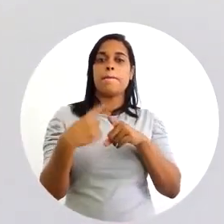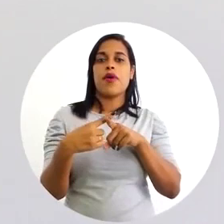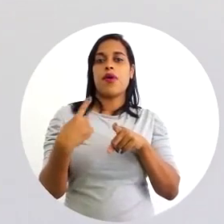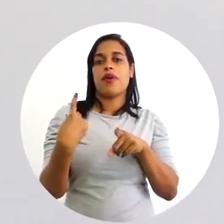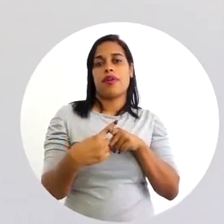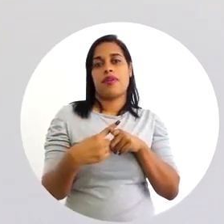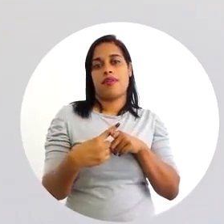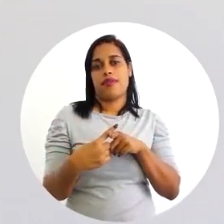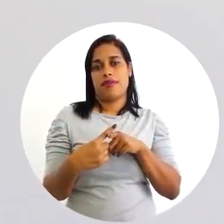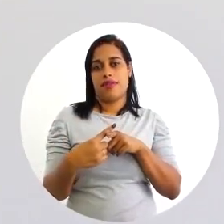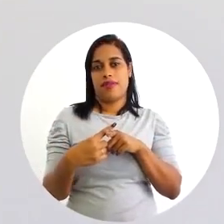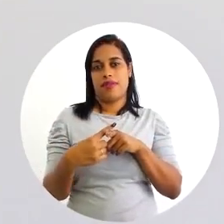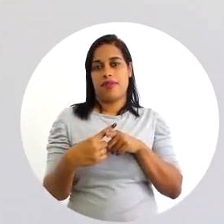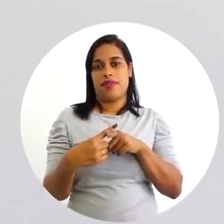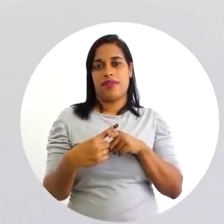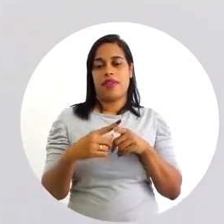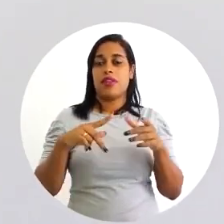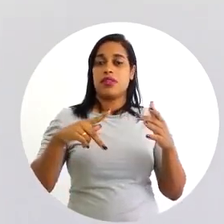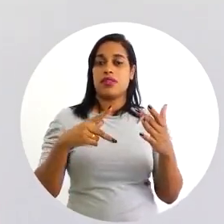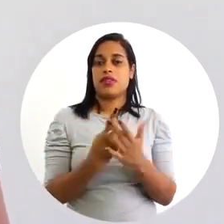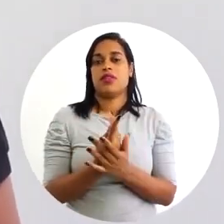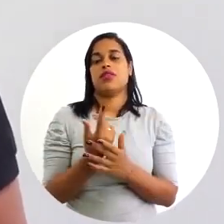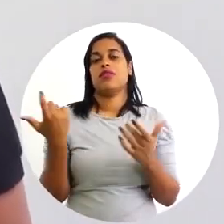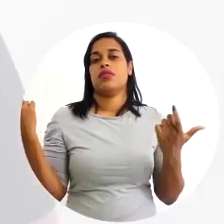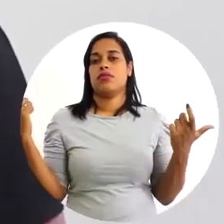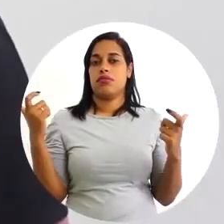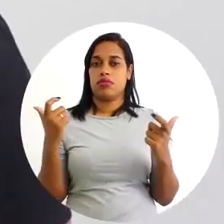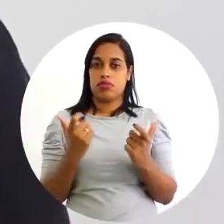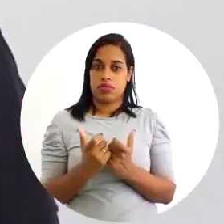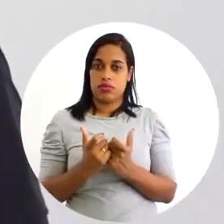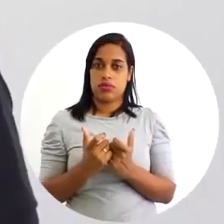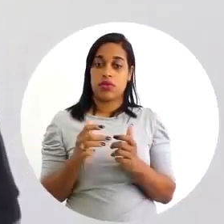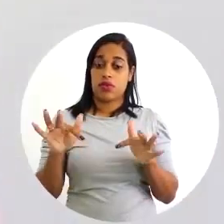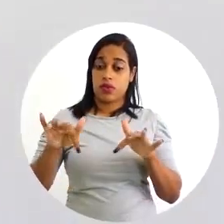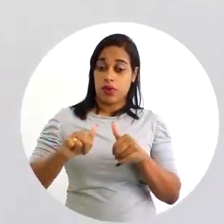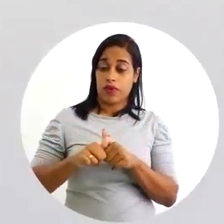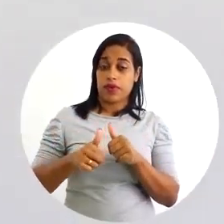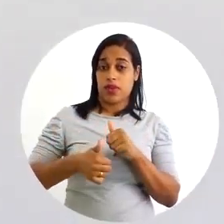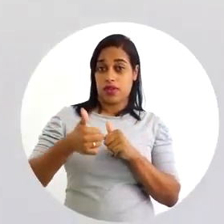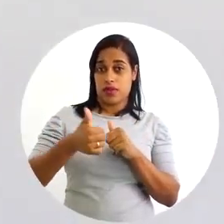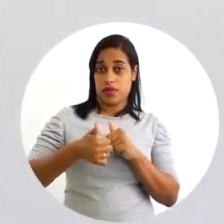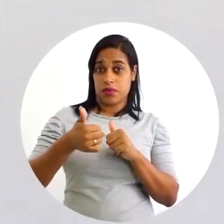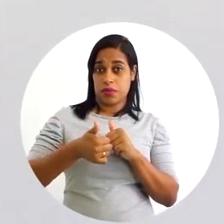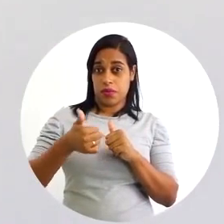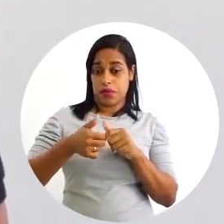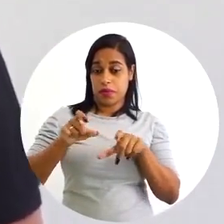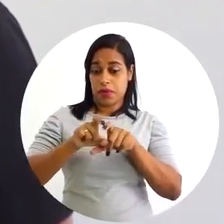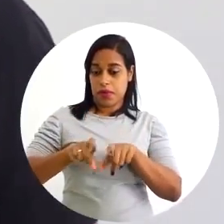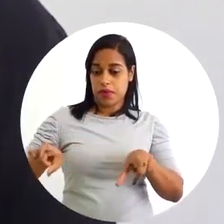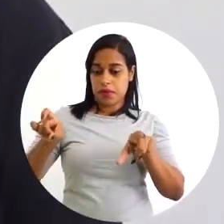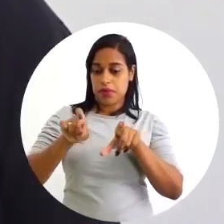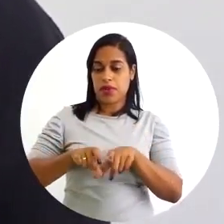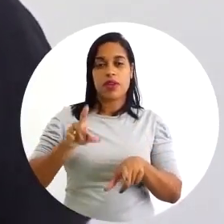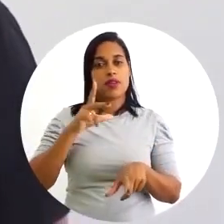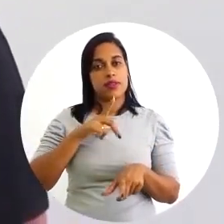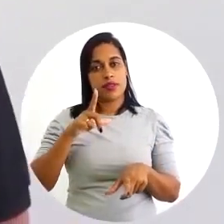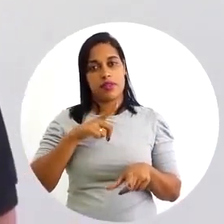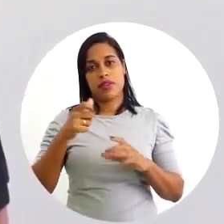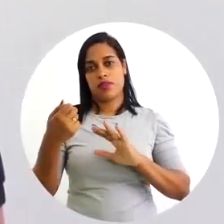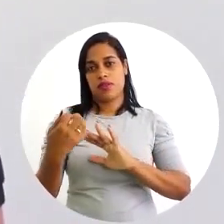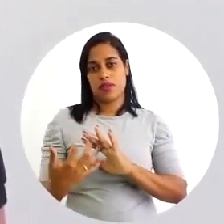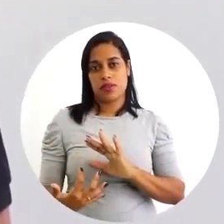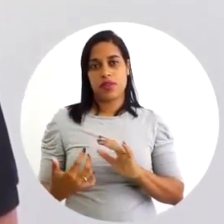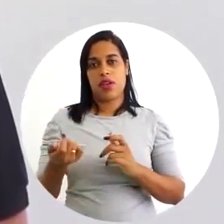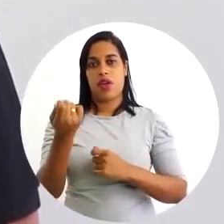que esses acidentes diminuíram? No finalzinho do primeiro parágrafo, no final do primeiro parágrafo, a gente tem dizendo